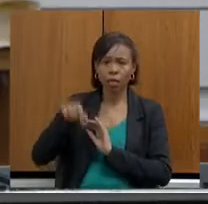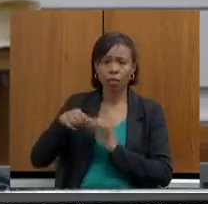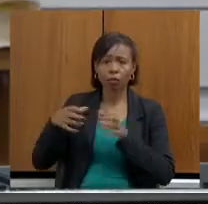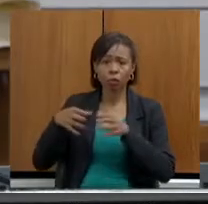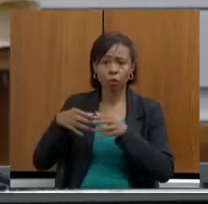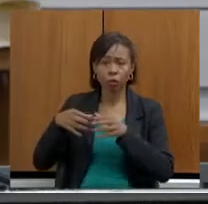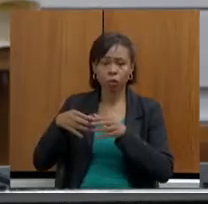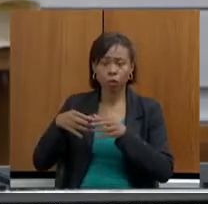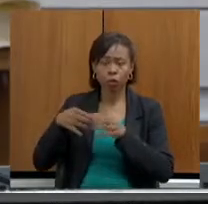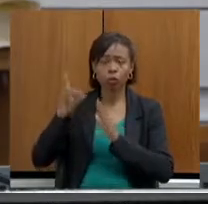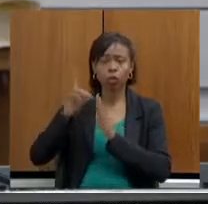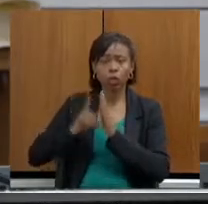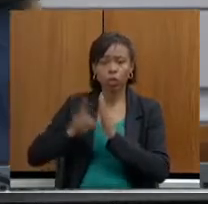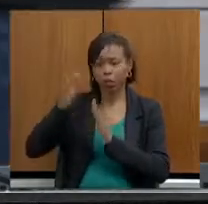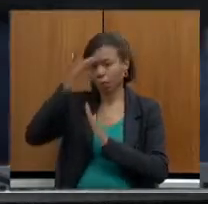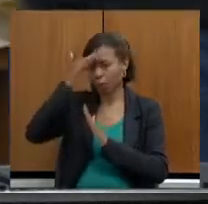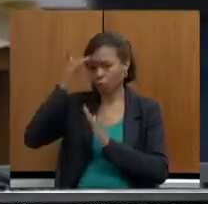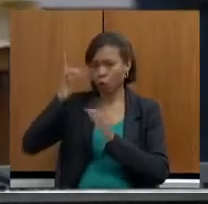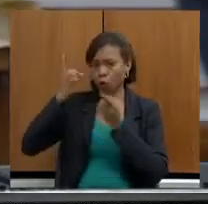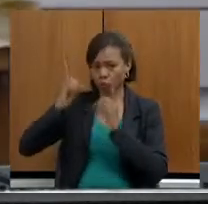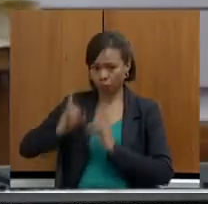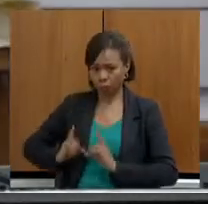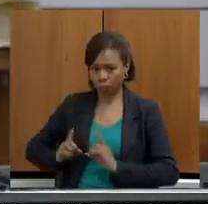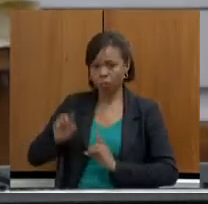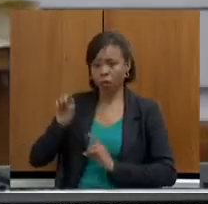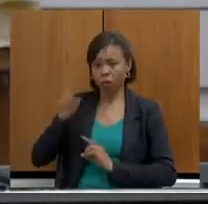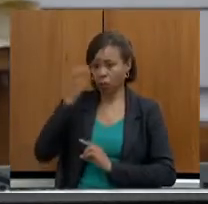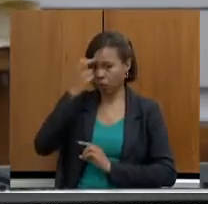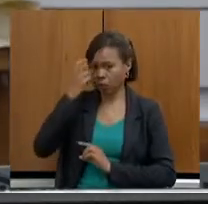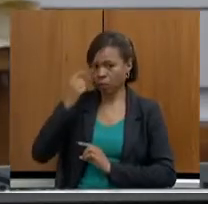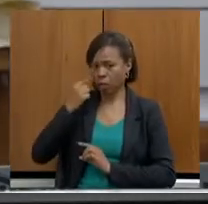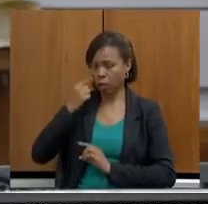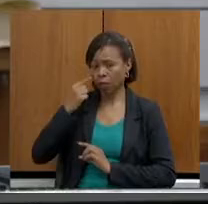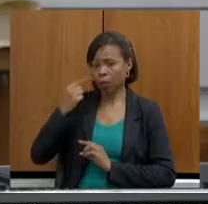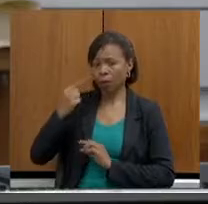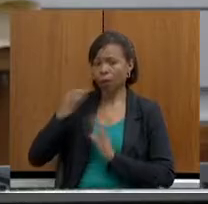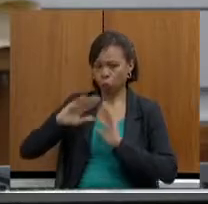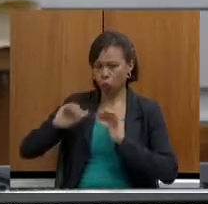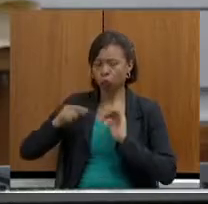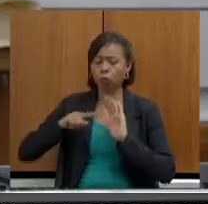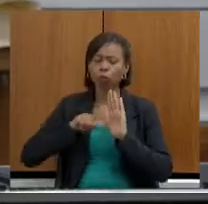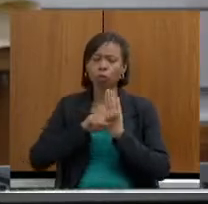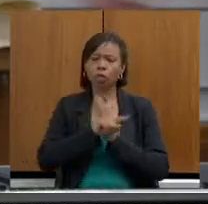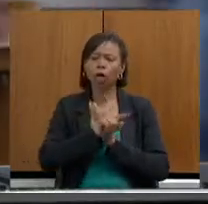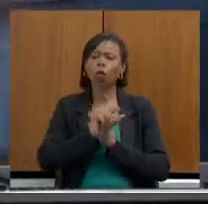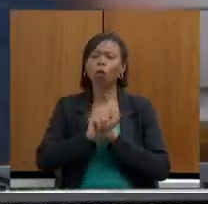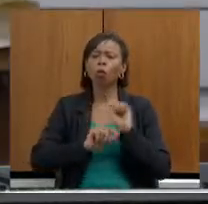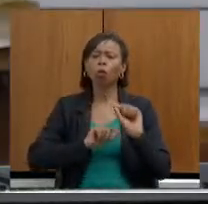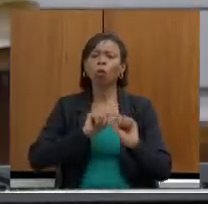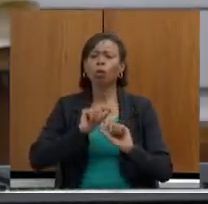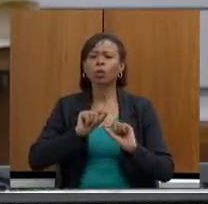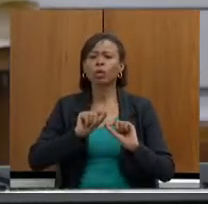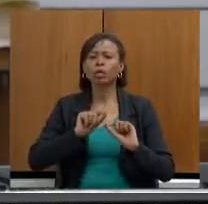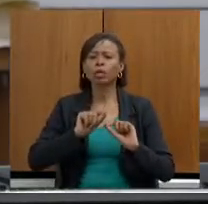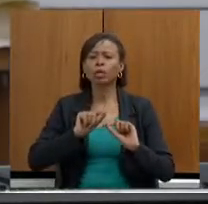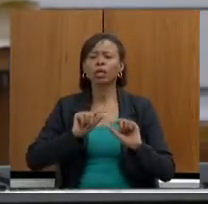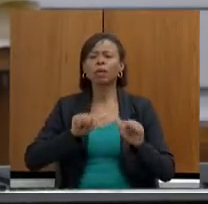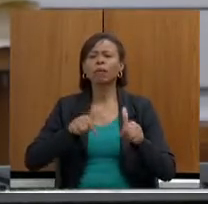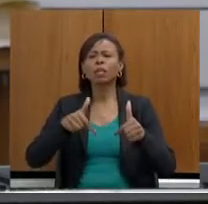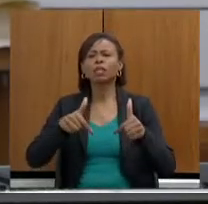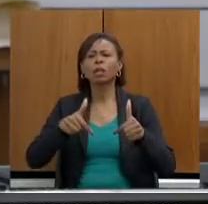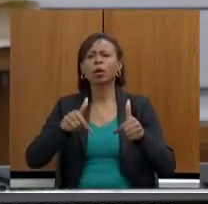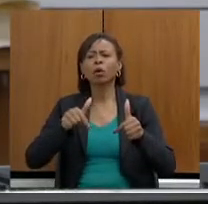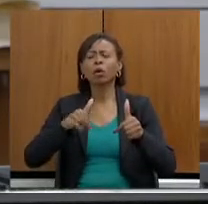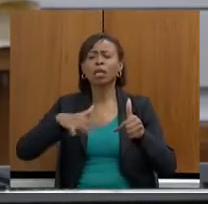com deficiência e ele deixa uma pergunta sobre o que tem sido feito sobre a educação especial bom